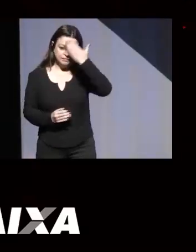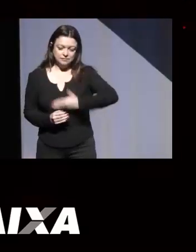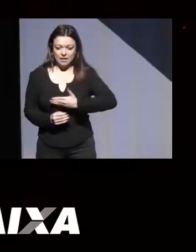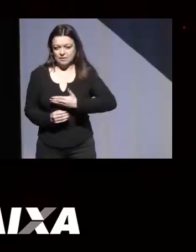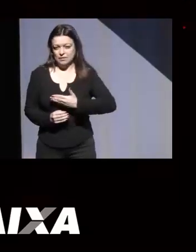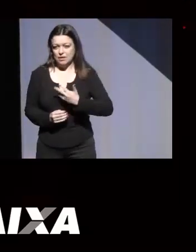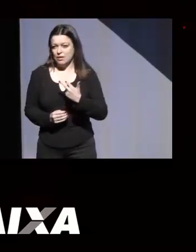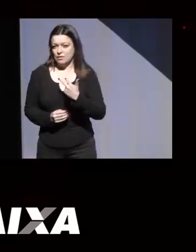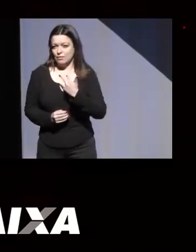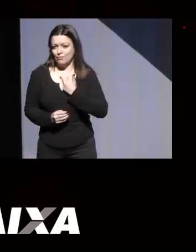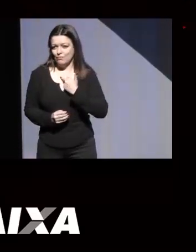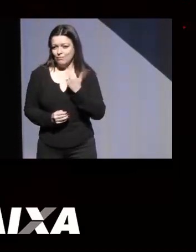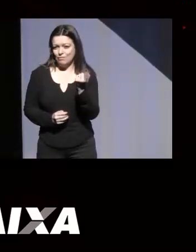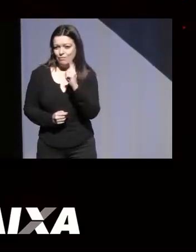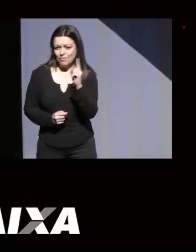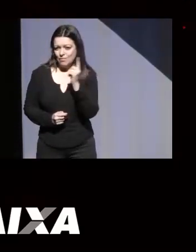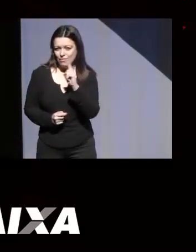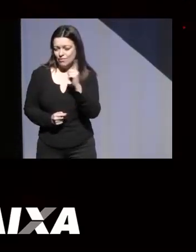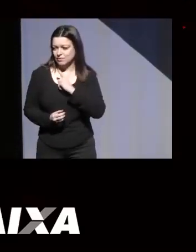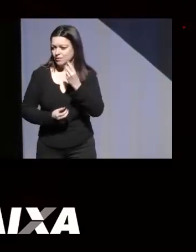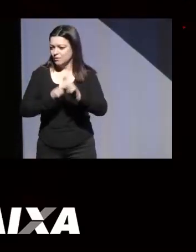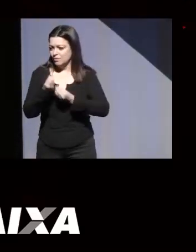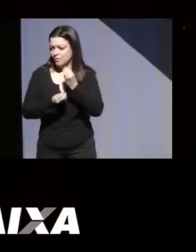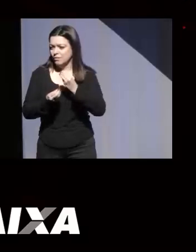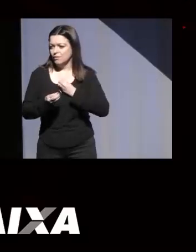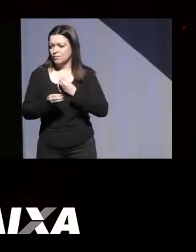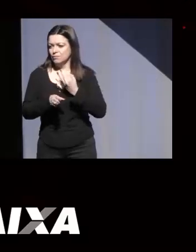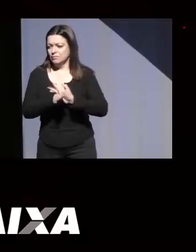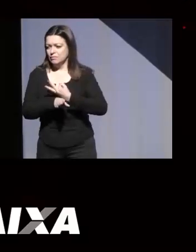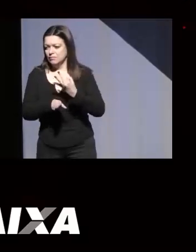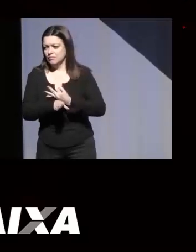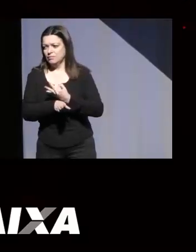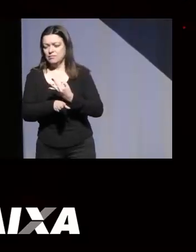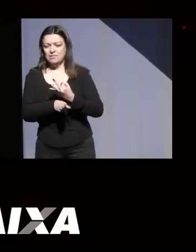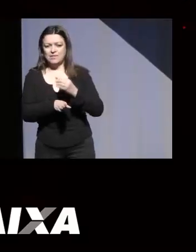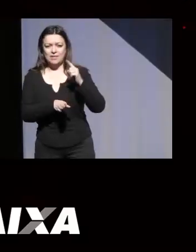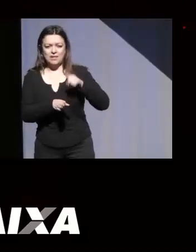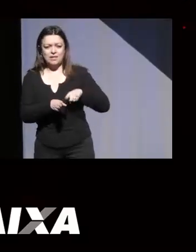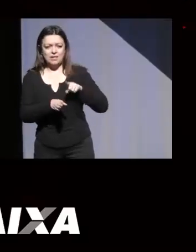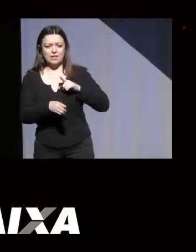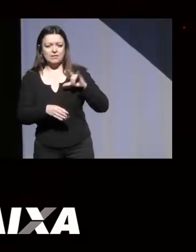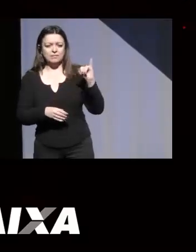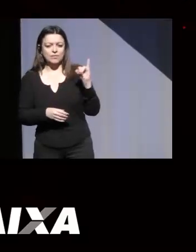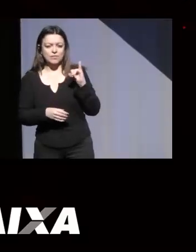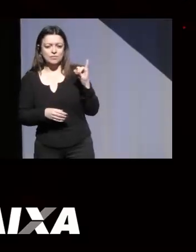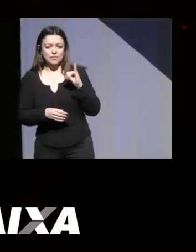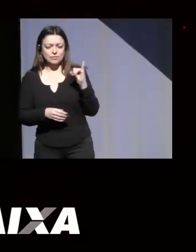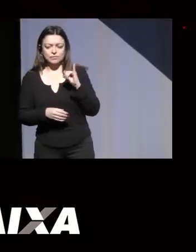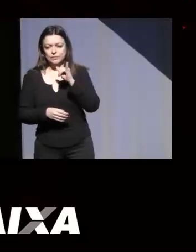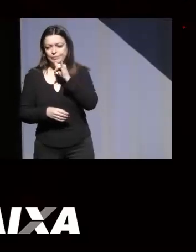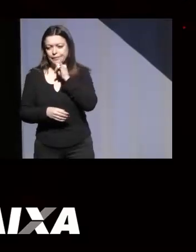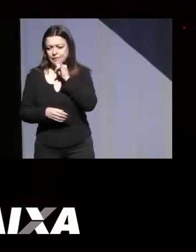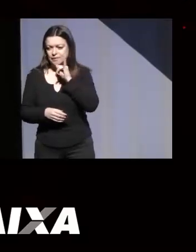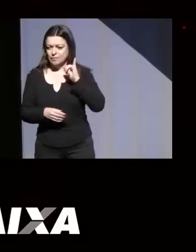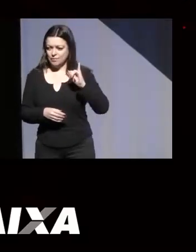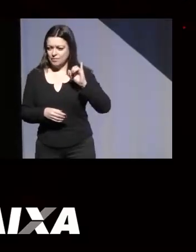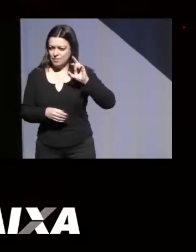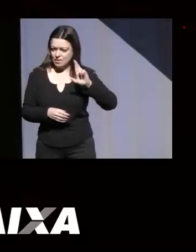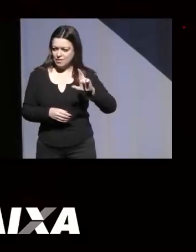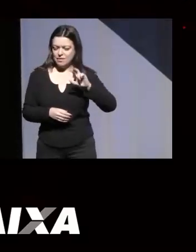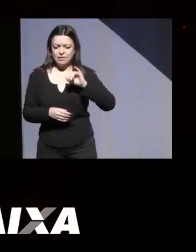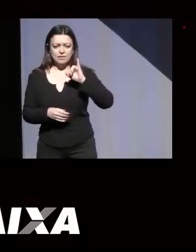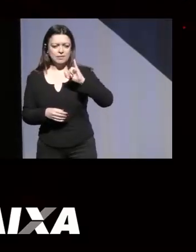poderia suportar nenhum tributo, nem o que a gente chama de direto, como imposto de renda, IPTU,